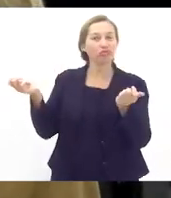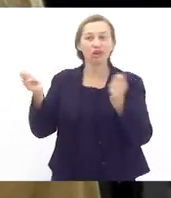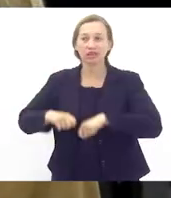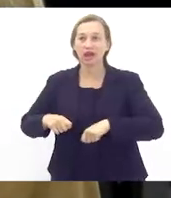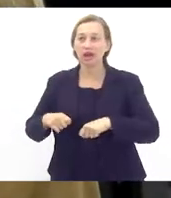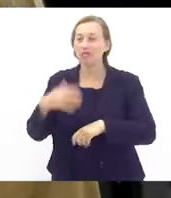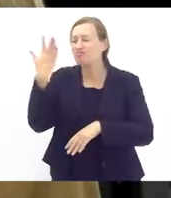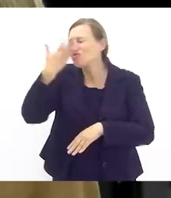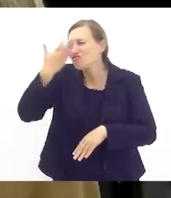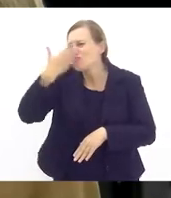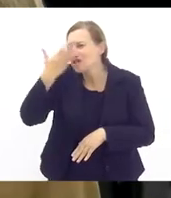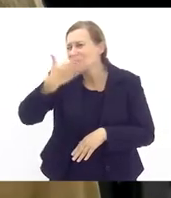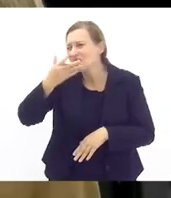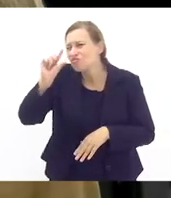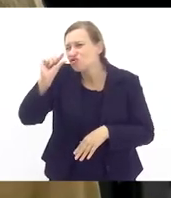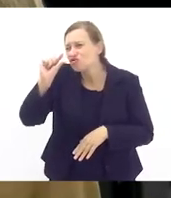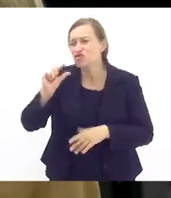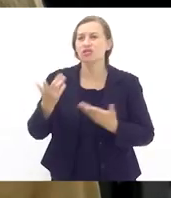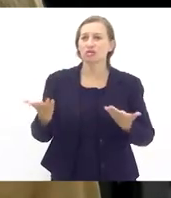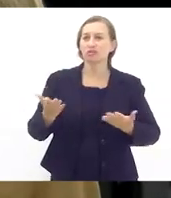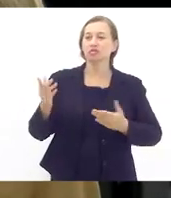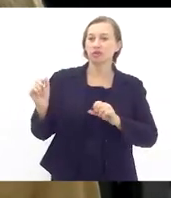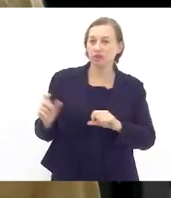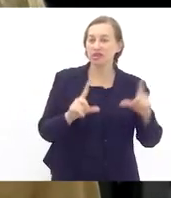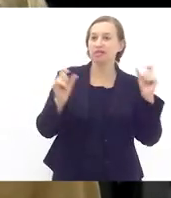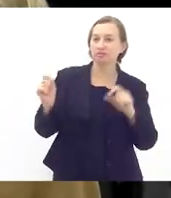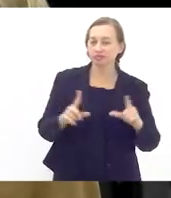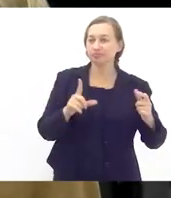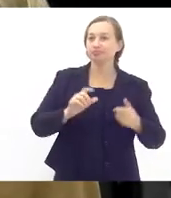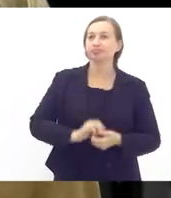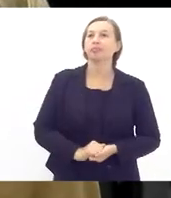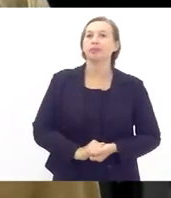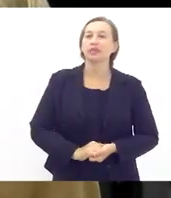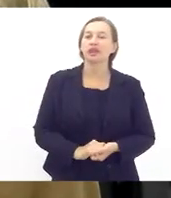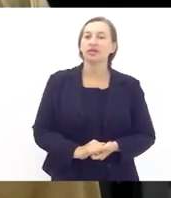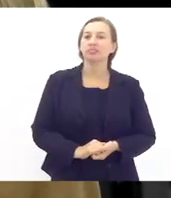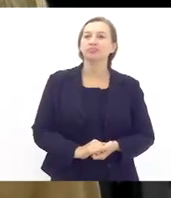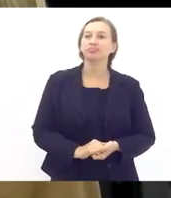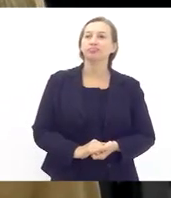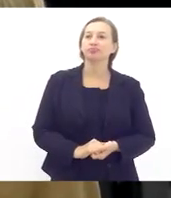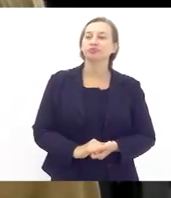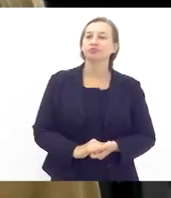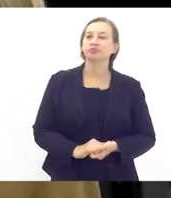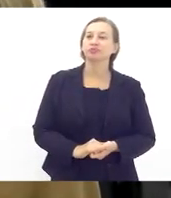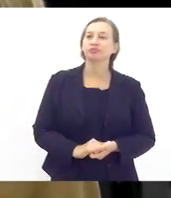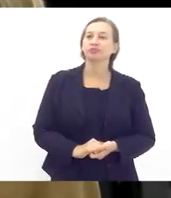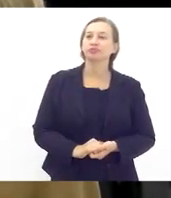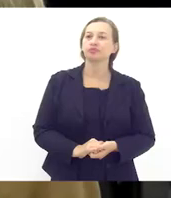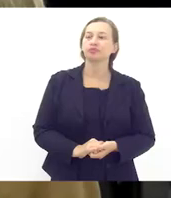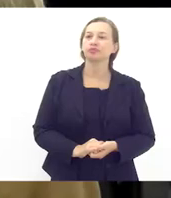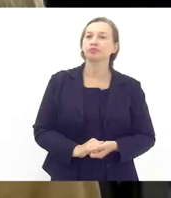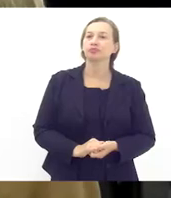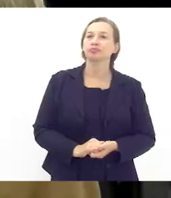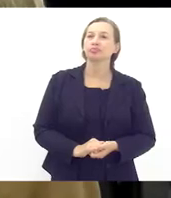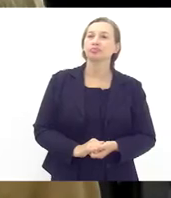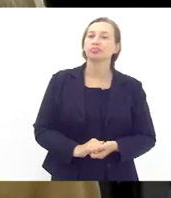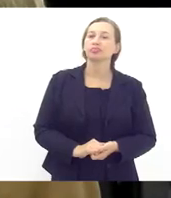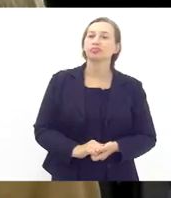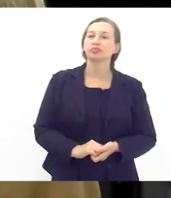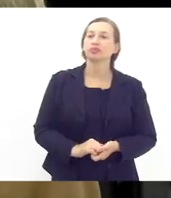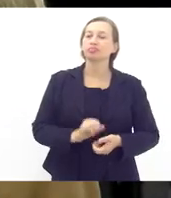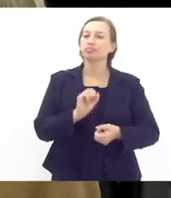porque é muito pequenininho ali pode passar querido E aí a gente fala um pouquinho desse processo de